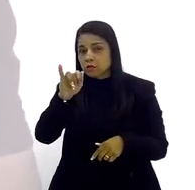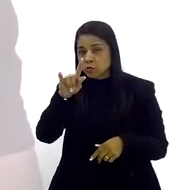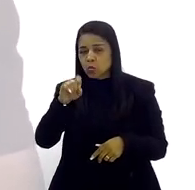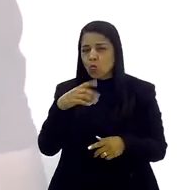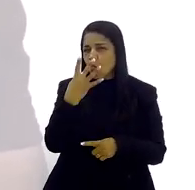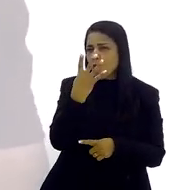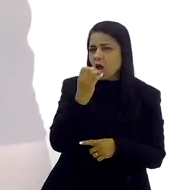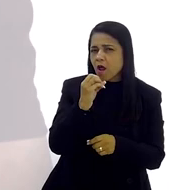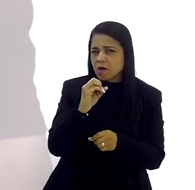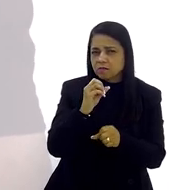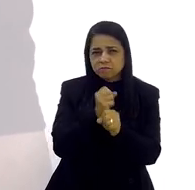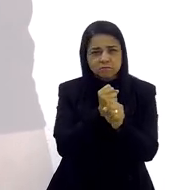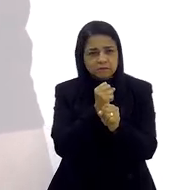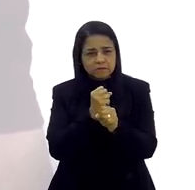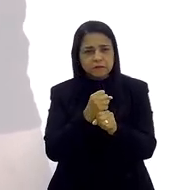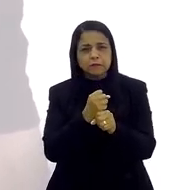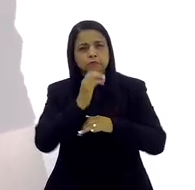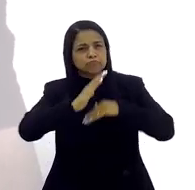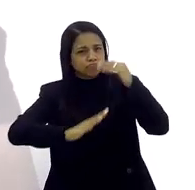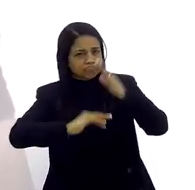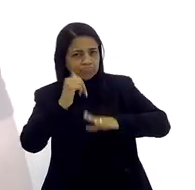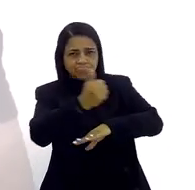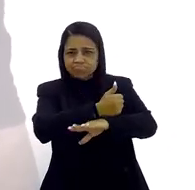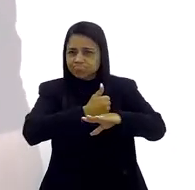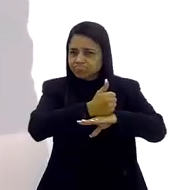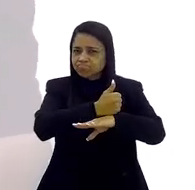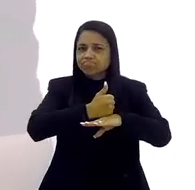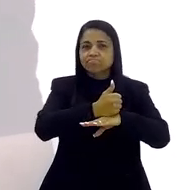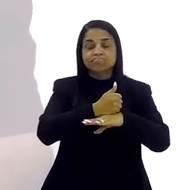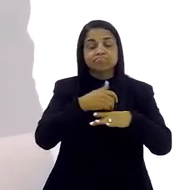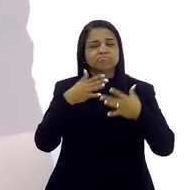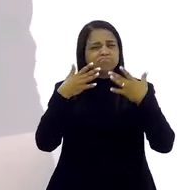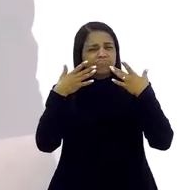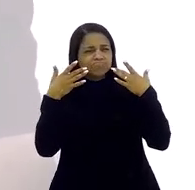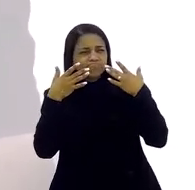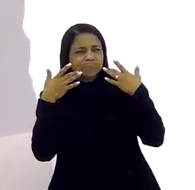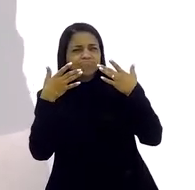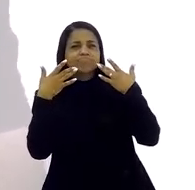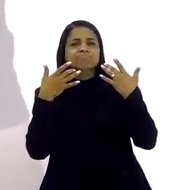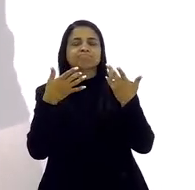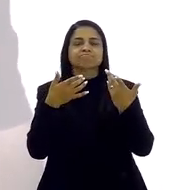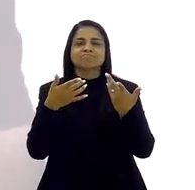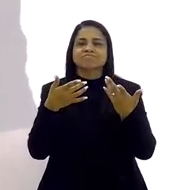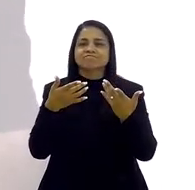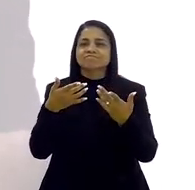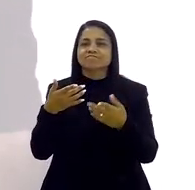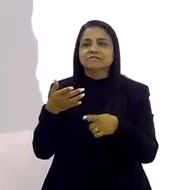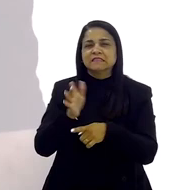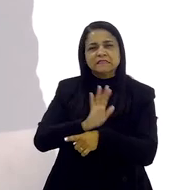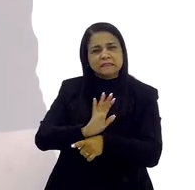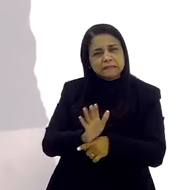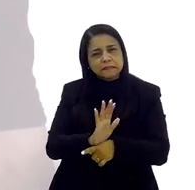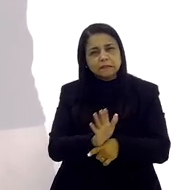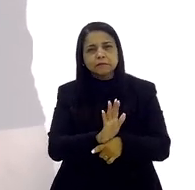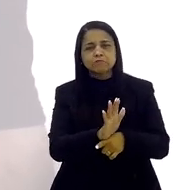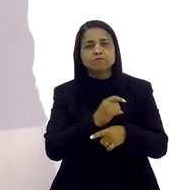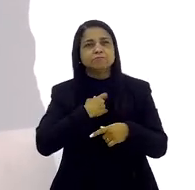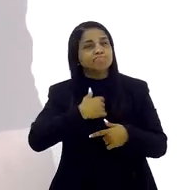de carreira então todo o trabalho dele é pautado principalmente no teatro nesses espetáculos de